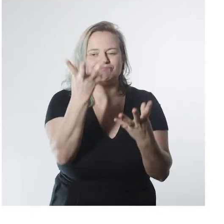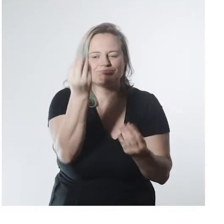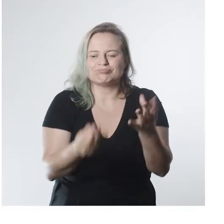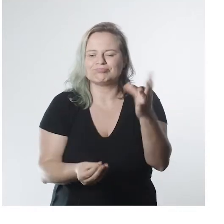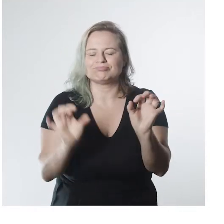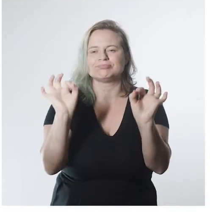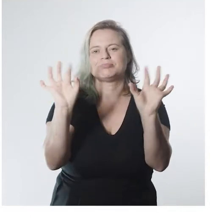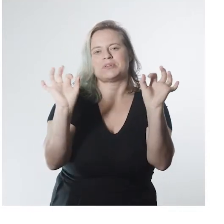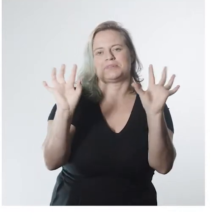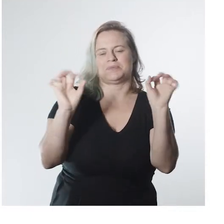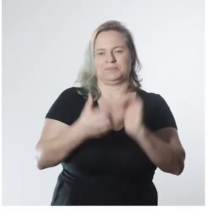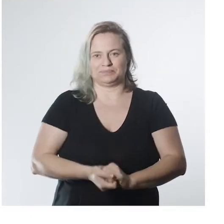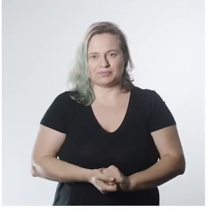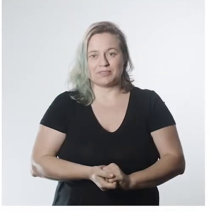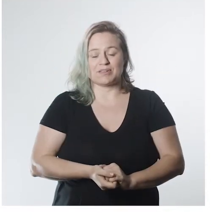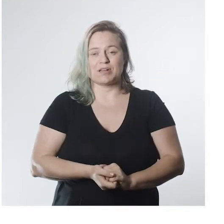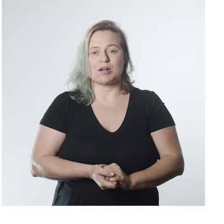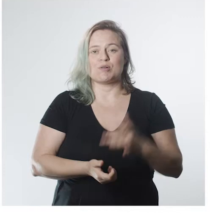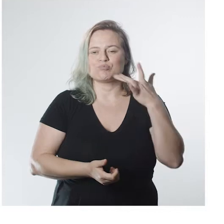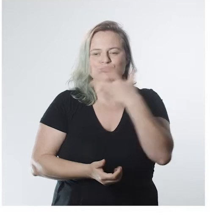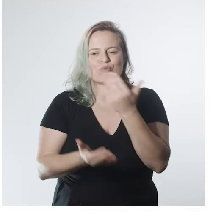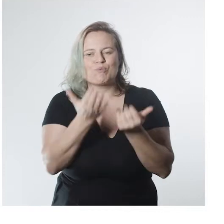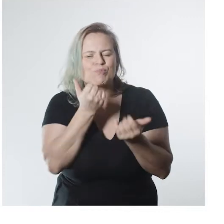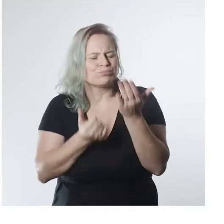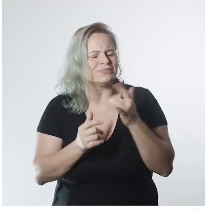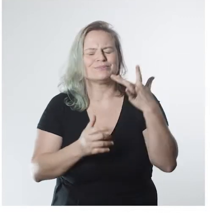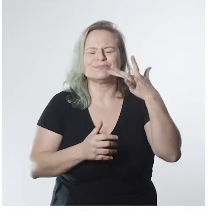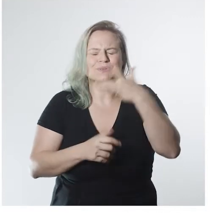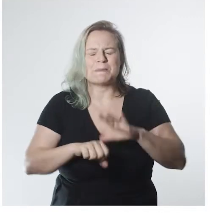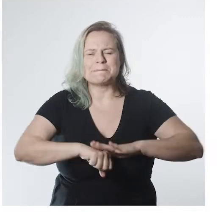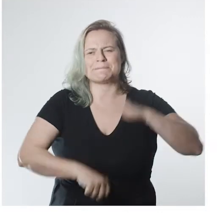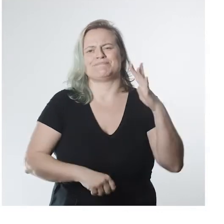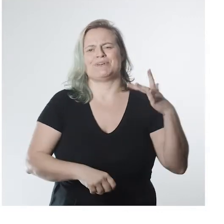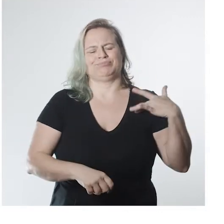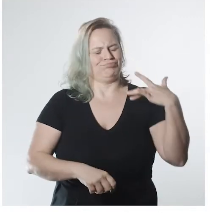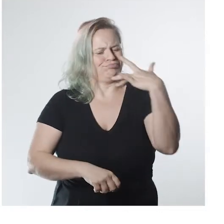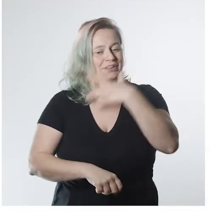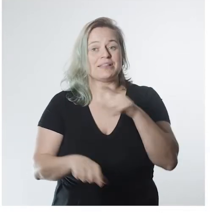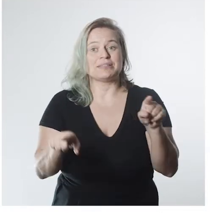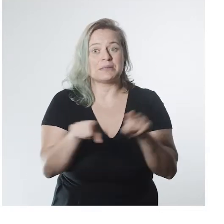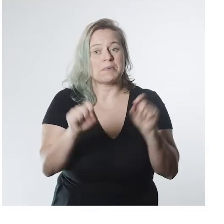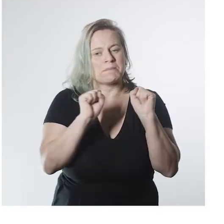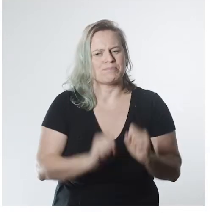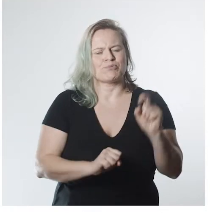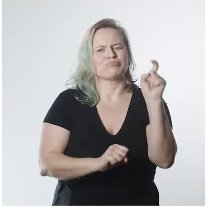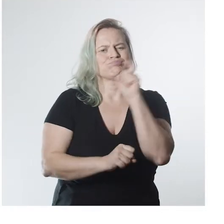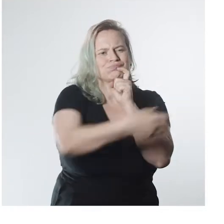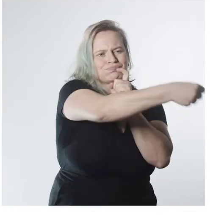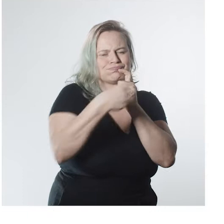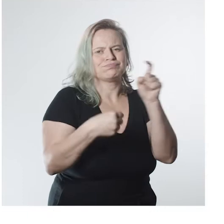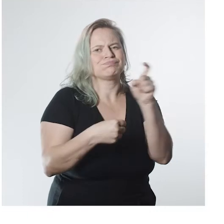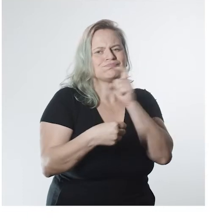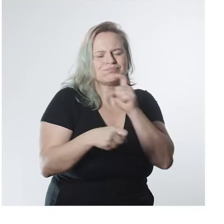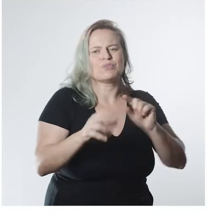para lá de especial. Eles deixam a comida mais saborosa, cheia de nutrientes e você ainda pode congelar para